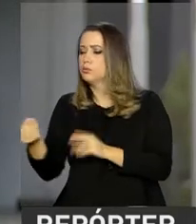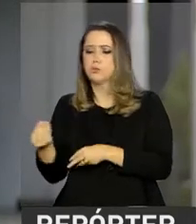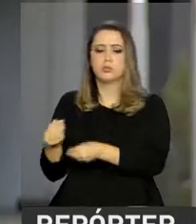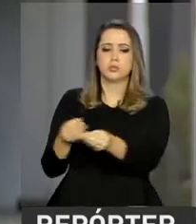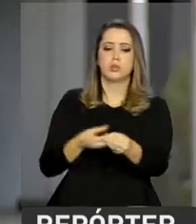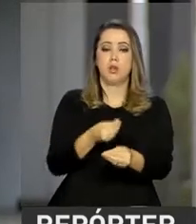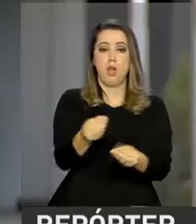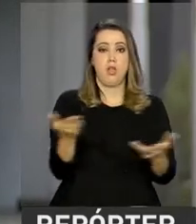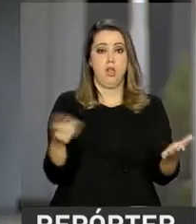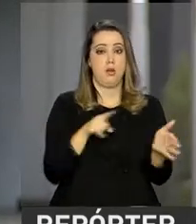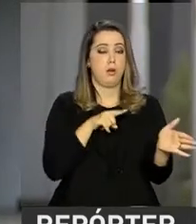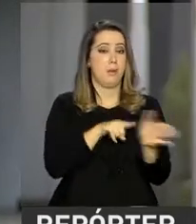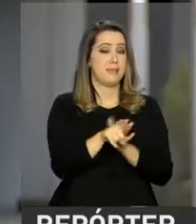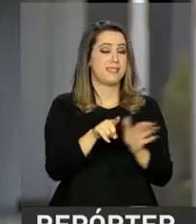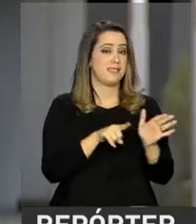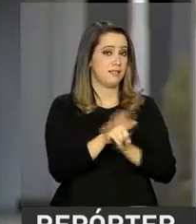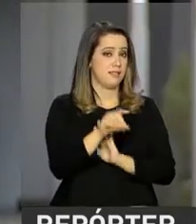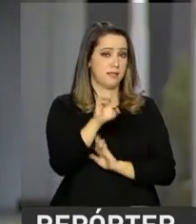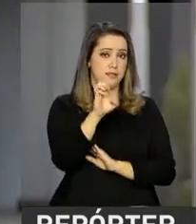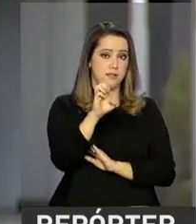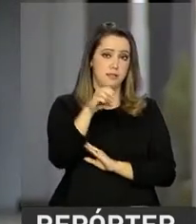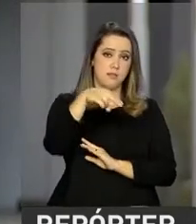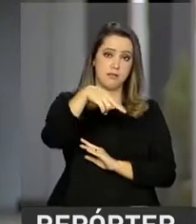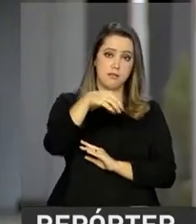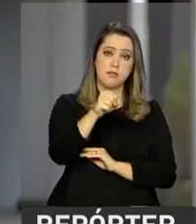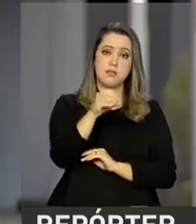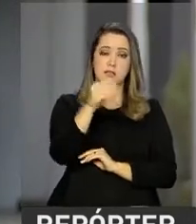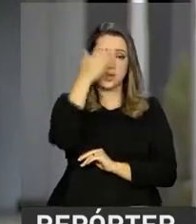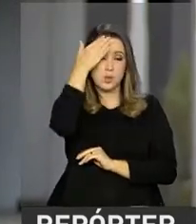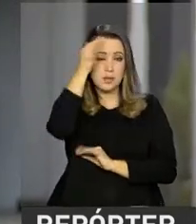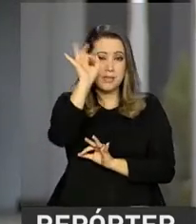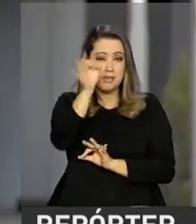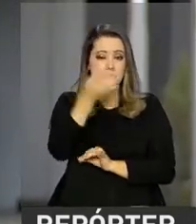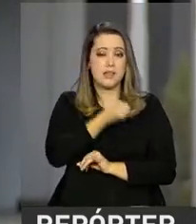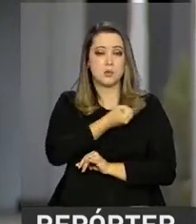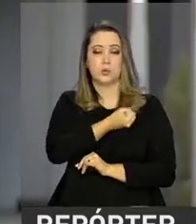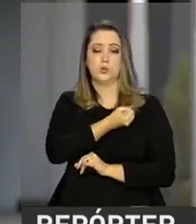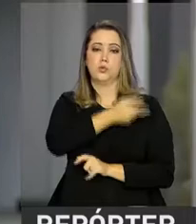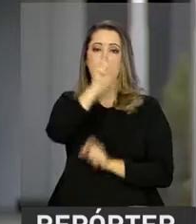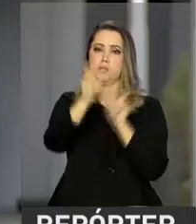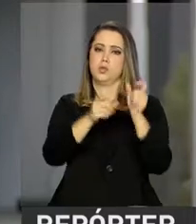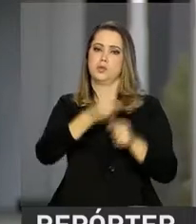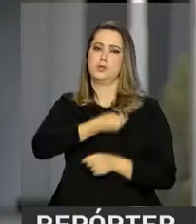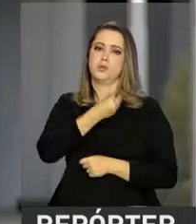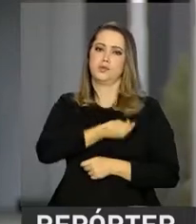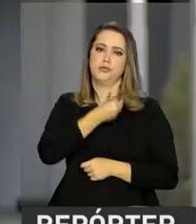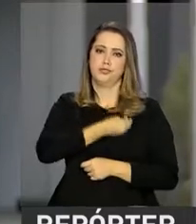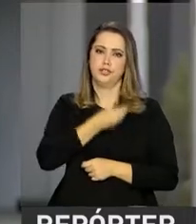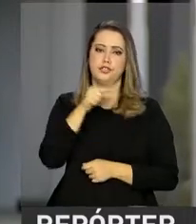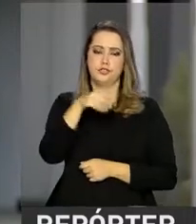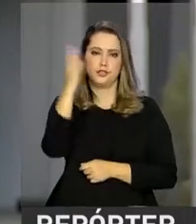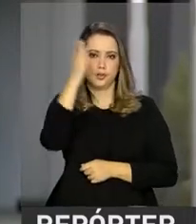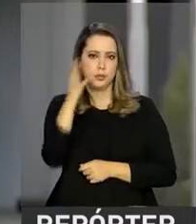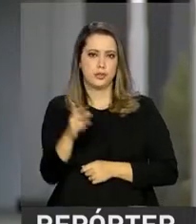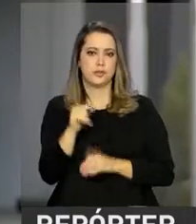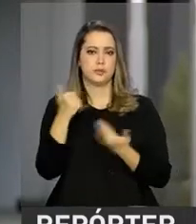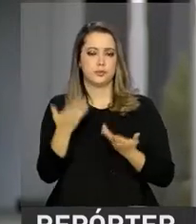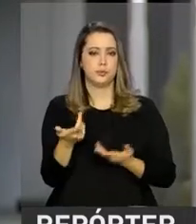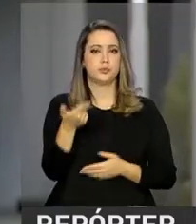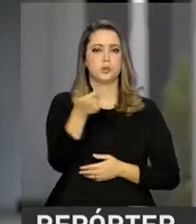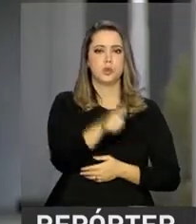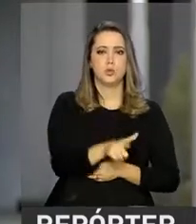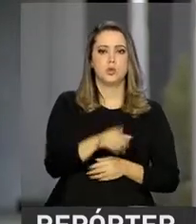agora do dia 19 para que o brasil saiba quanto os venezuelanos vivem no país de forma ilegal ea revalidação